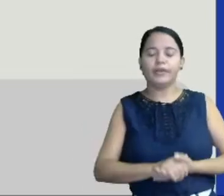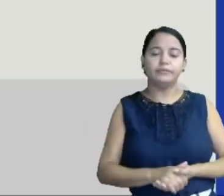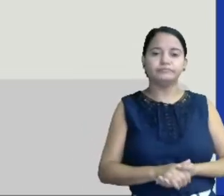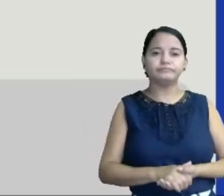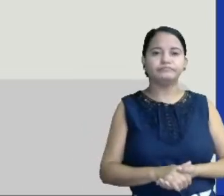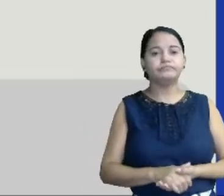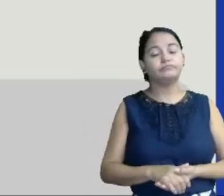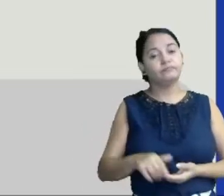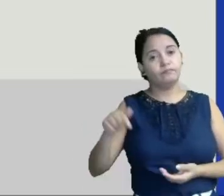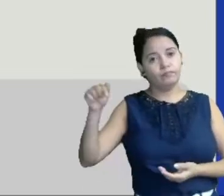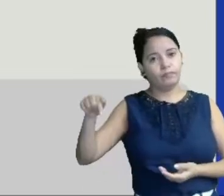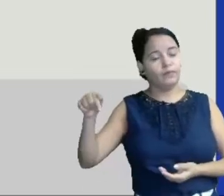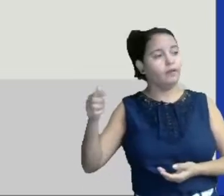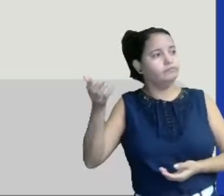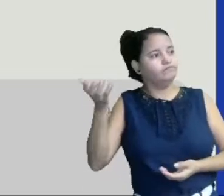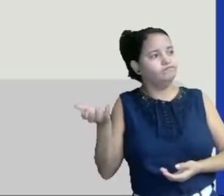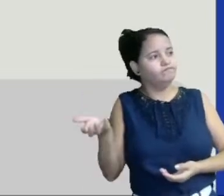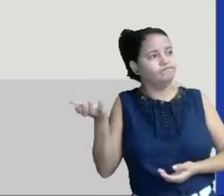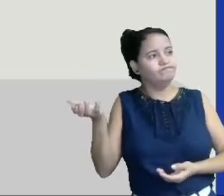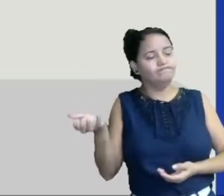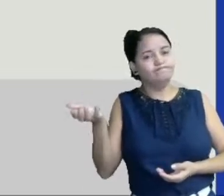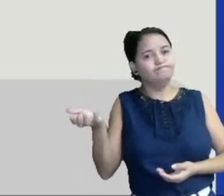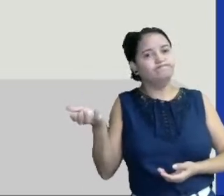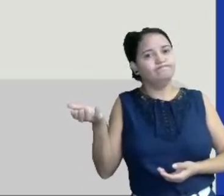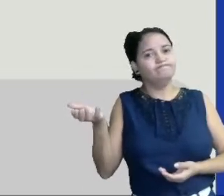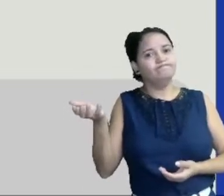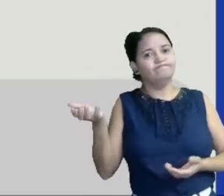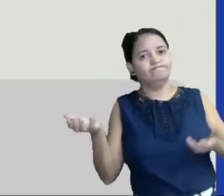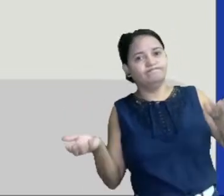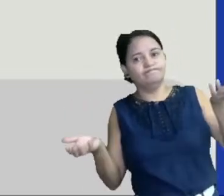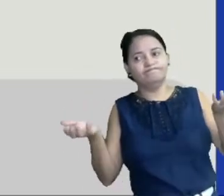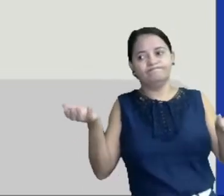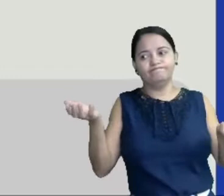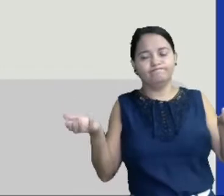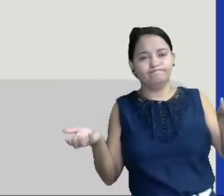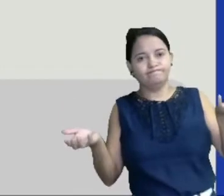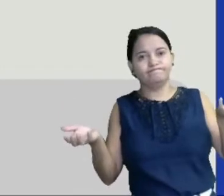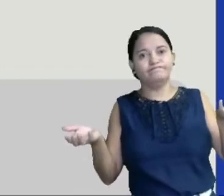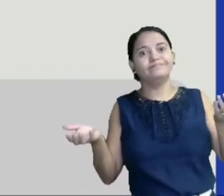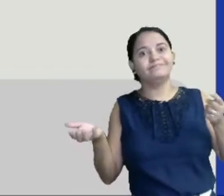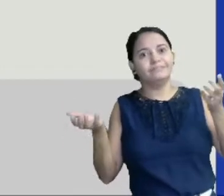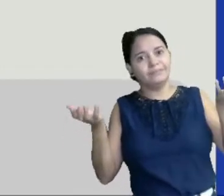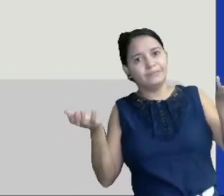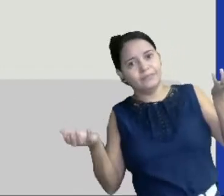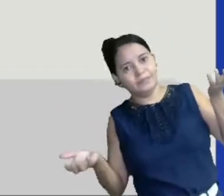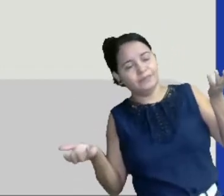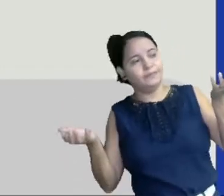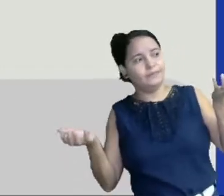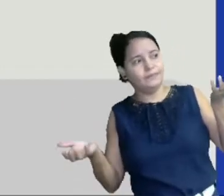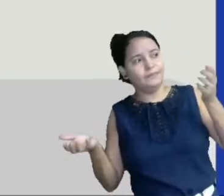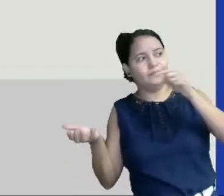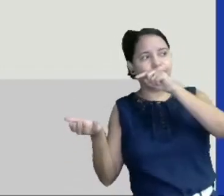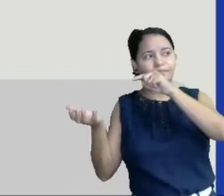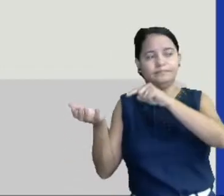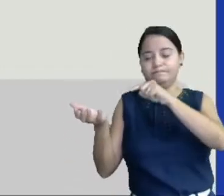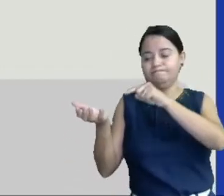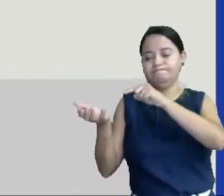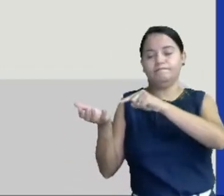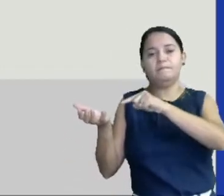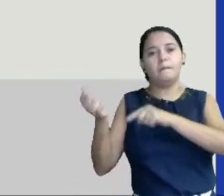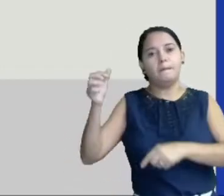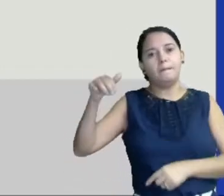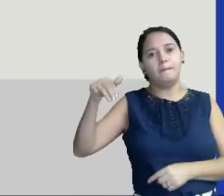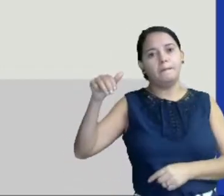abacates e adicionando o peso dos dois abacates e o mamão ainda é maior do que os dois